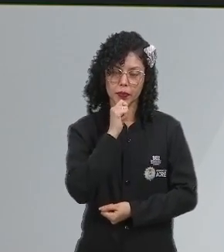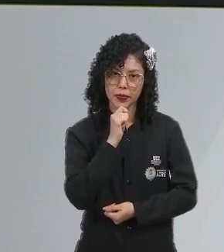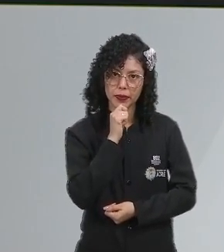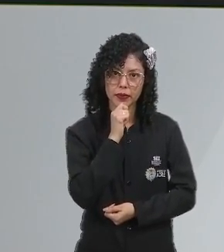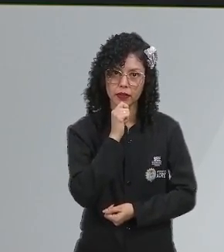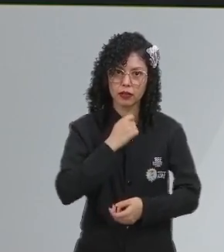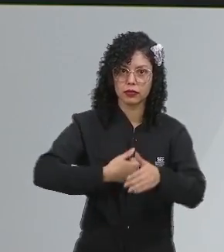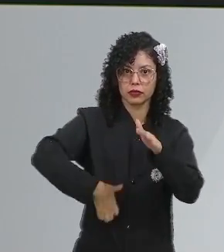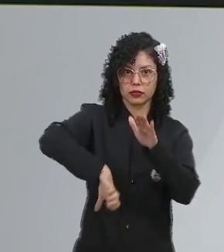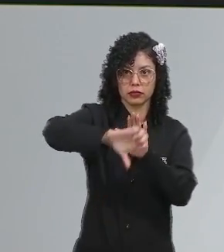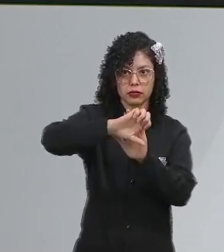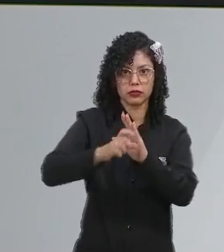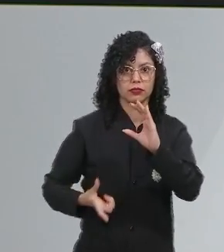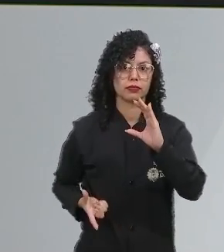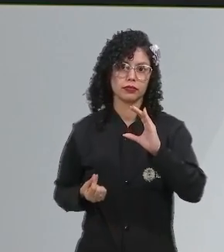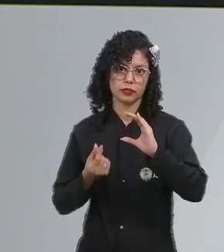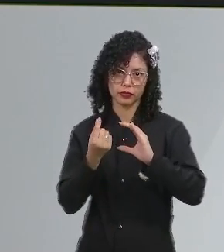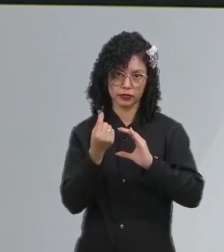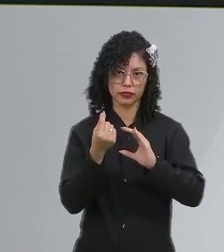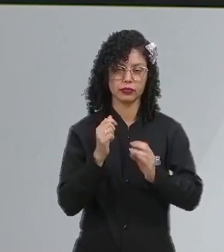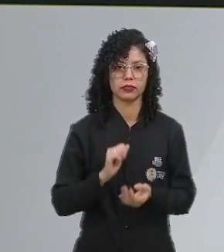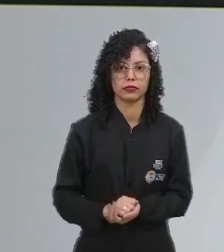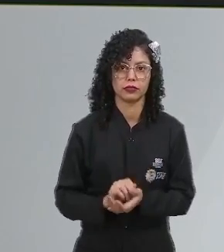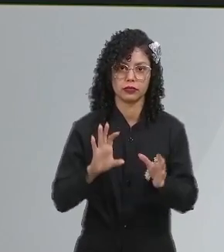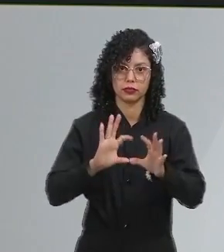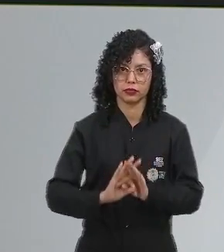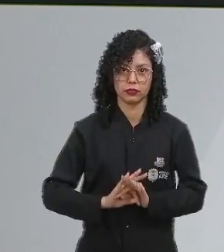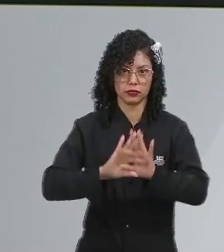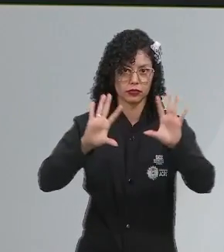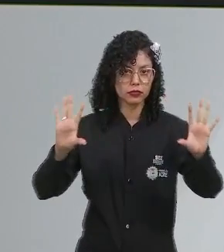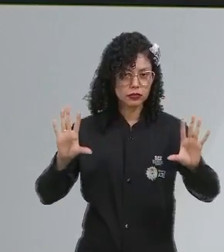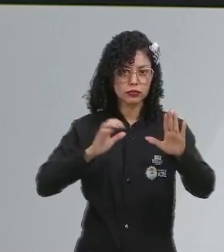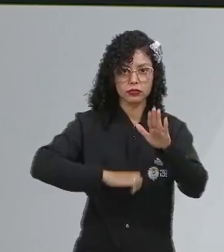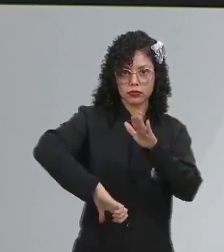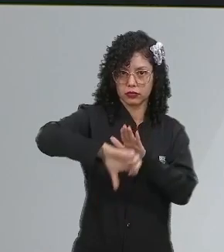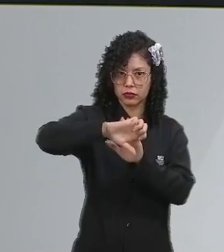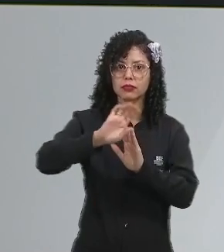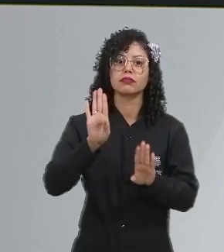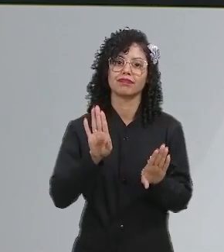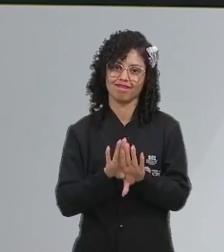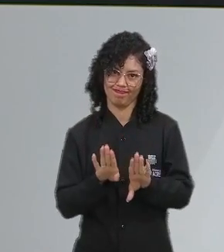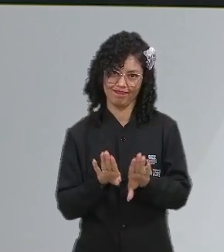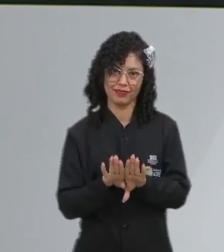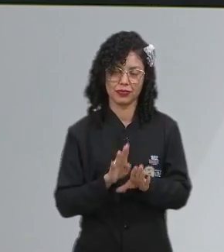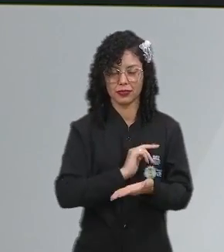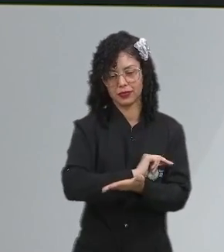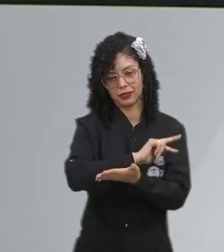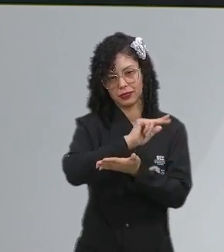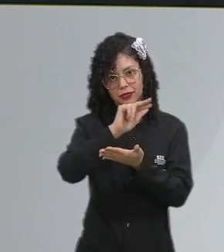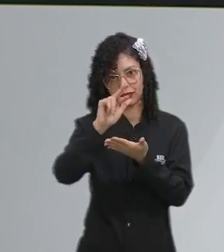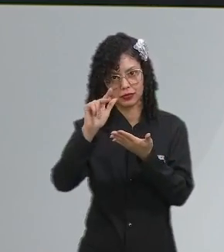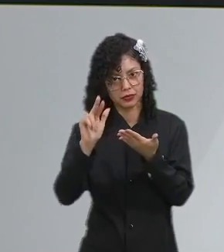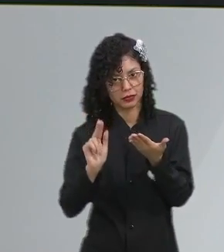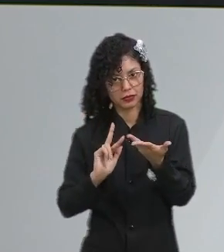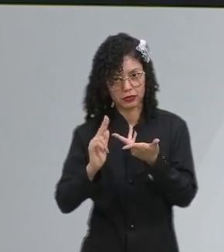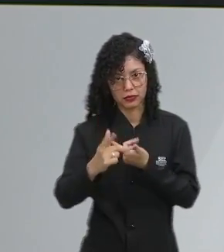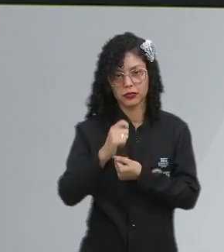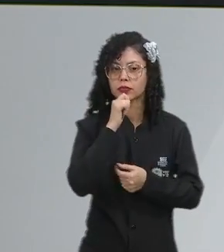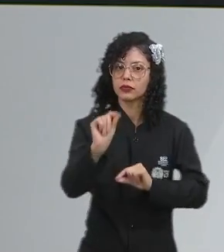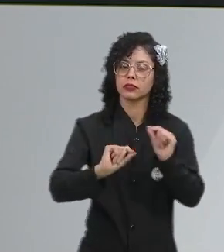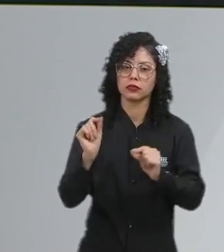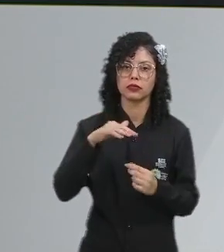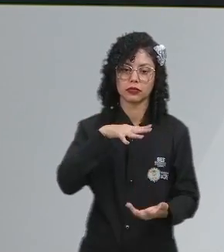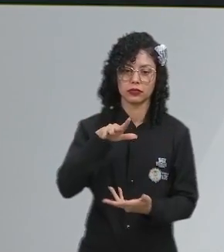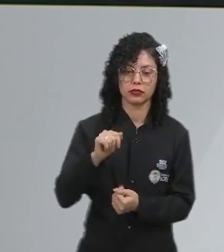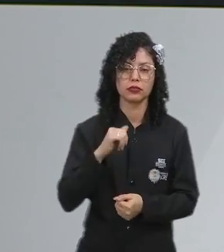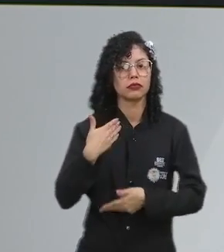seja, a uma crise no capitalismo. O liberalismo entra em crise, né? E uma série de outros eventos globais